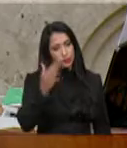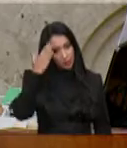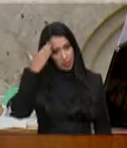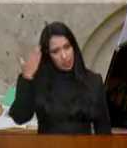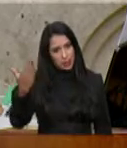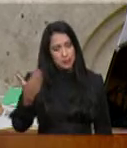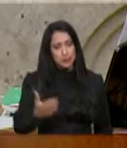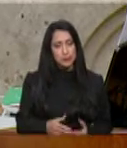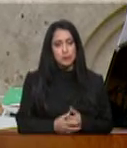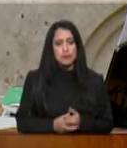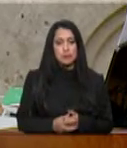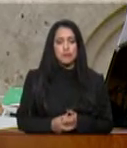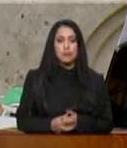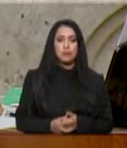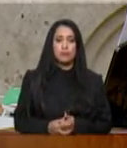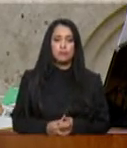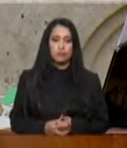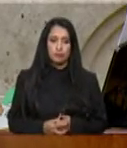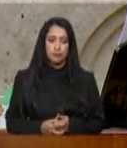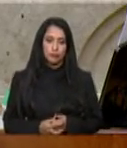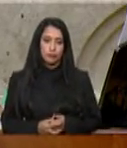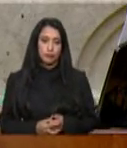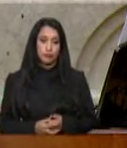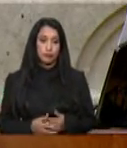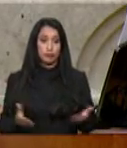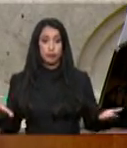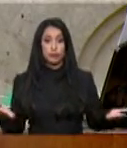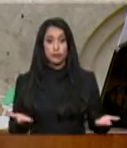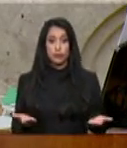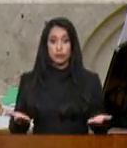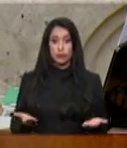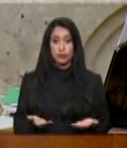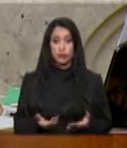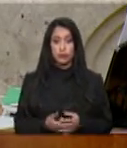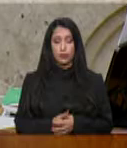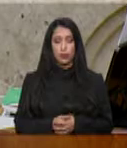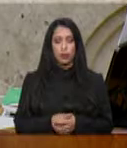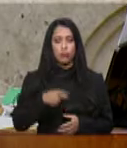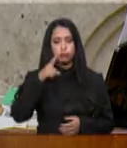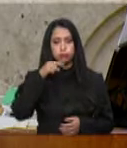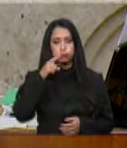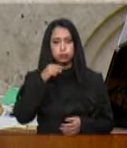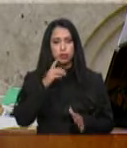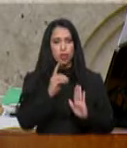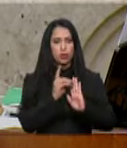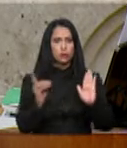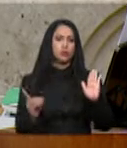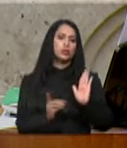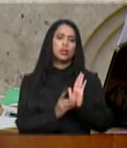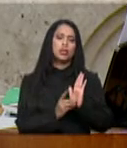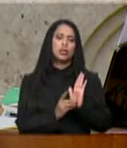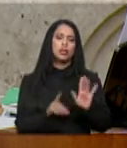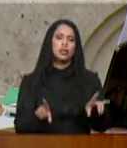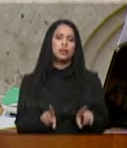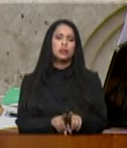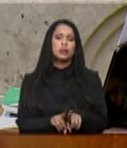Obrigada. Ministra Rosa Weber. Então, agora... Essa é uma pergunta, presidente. Um dos decretos